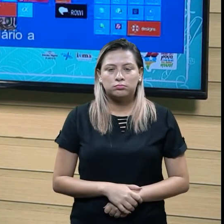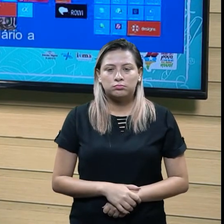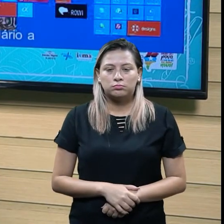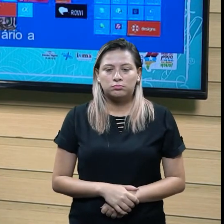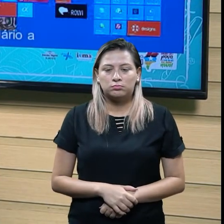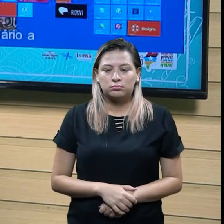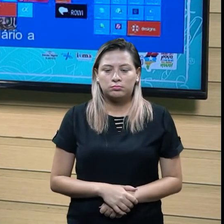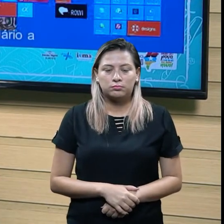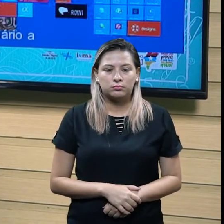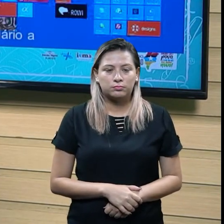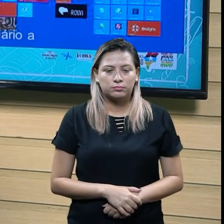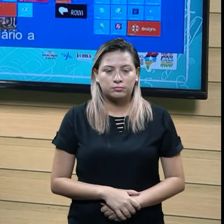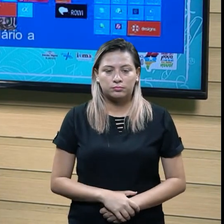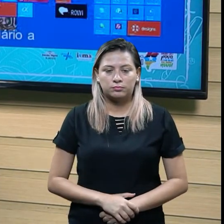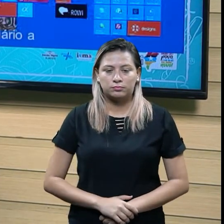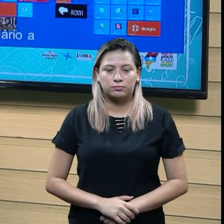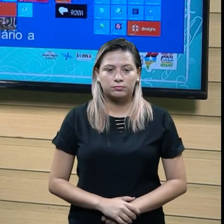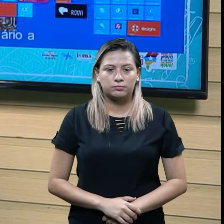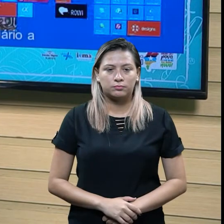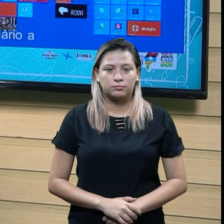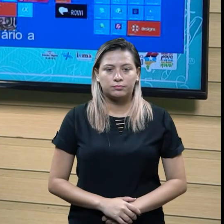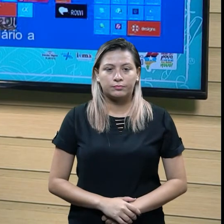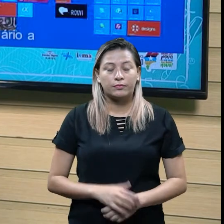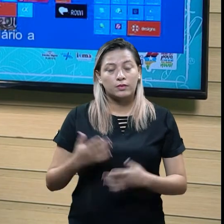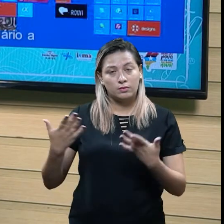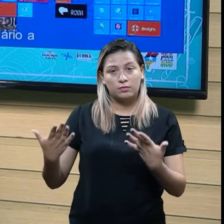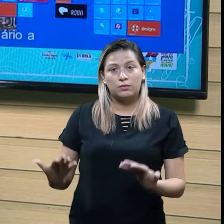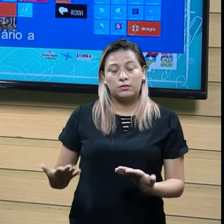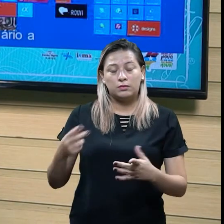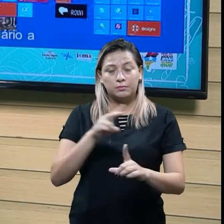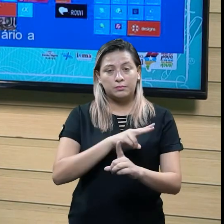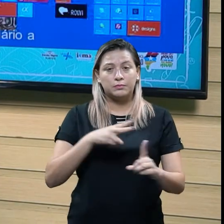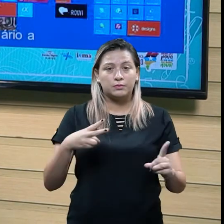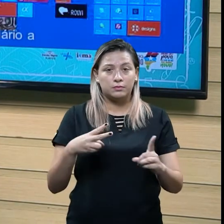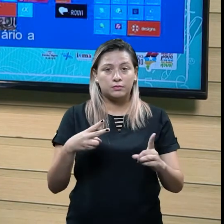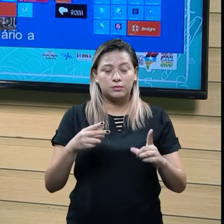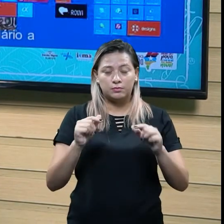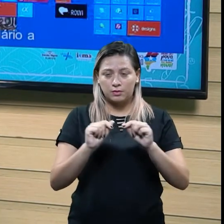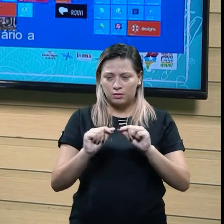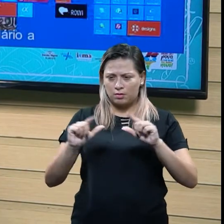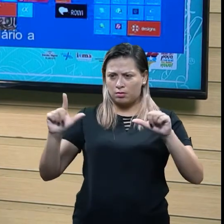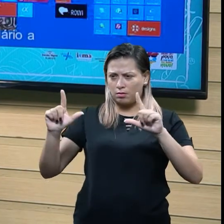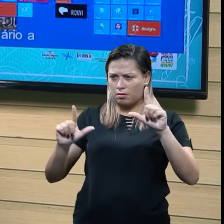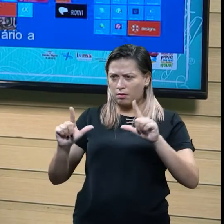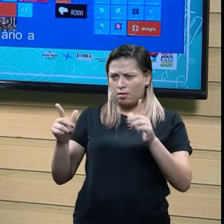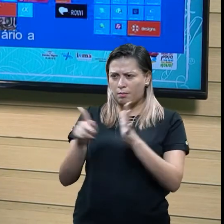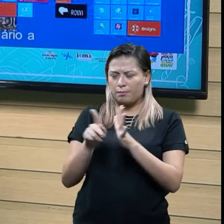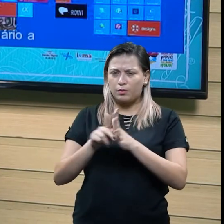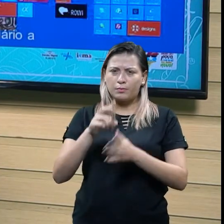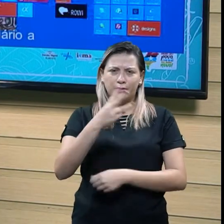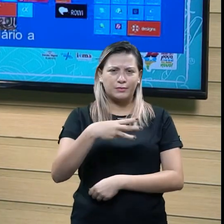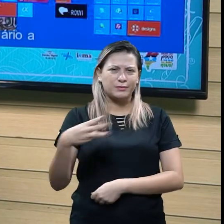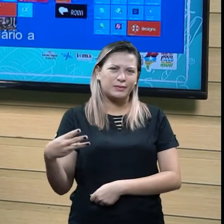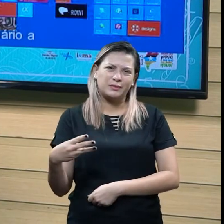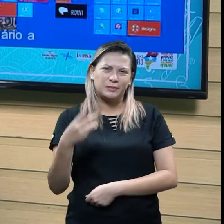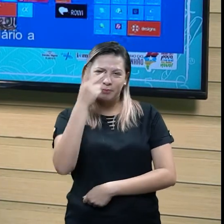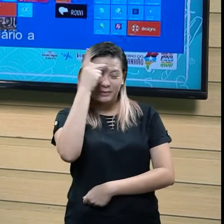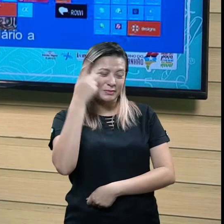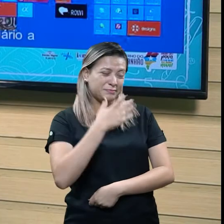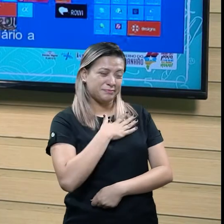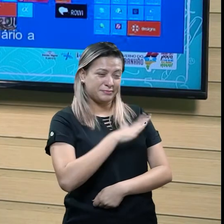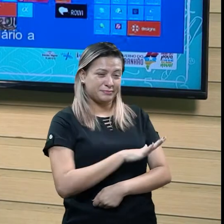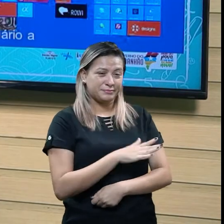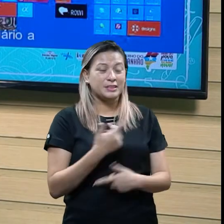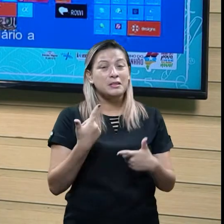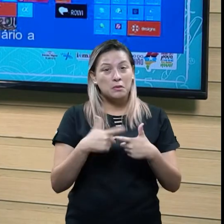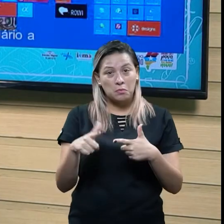teclado. Com essa visão da tela do Windows não agradou. E tinha mais um problema.